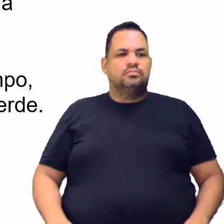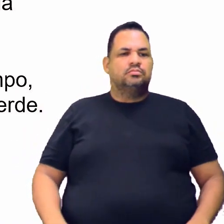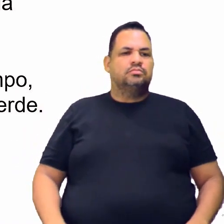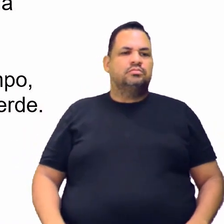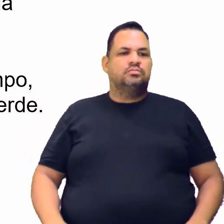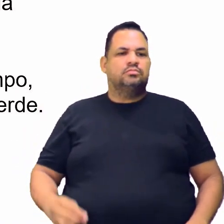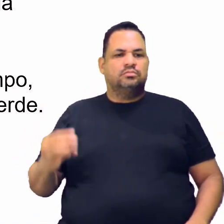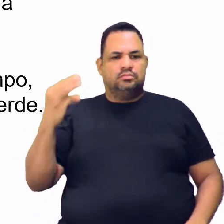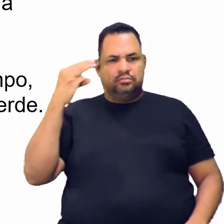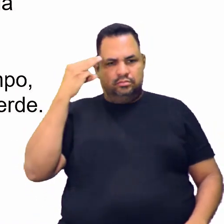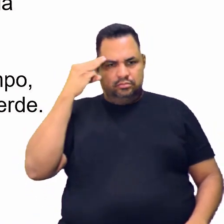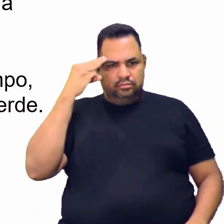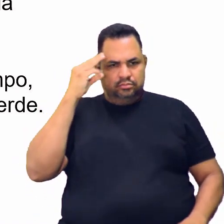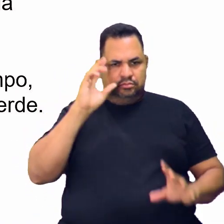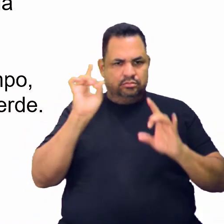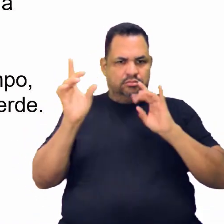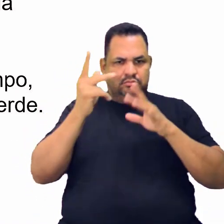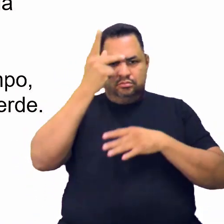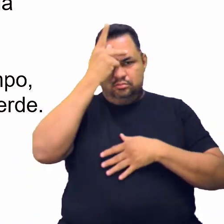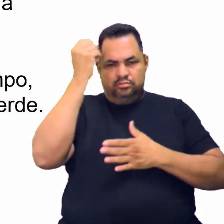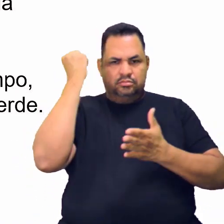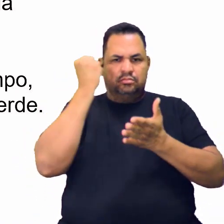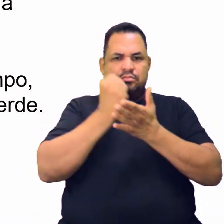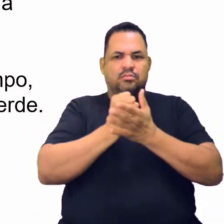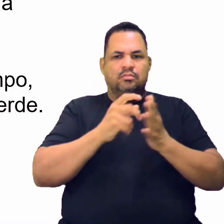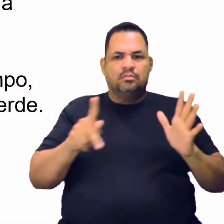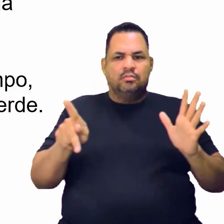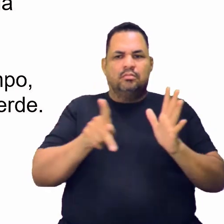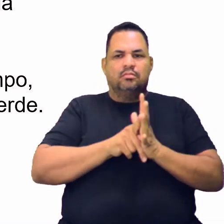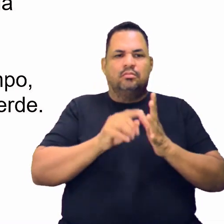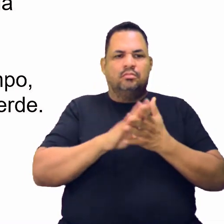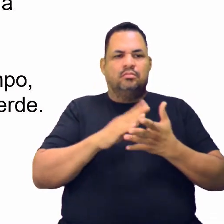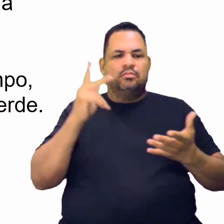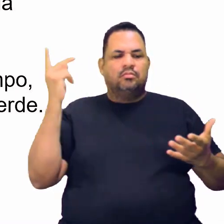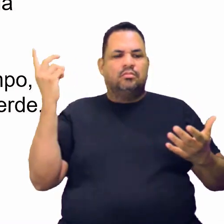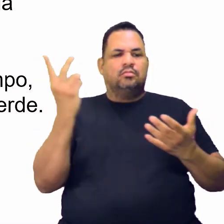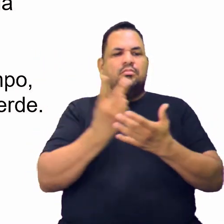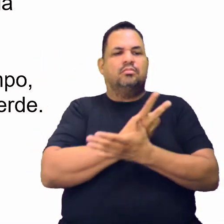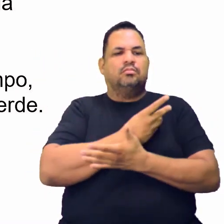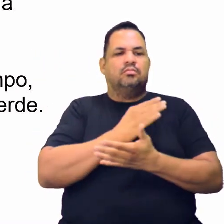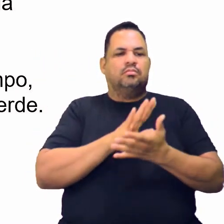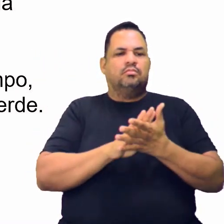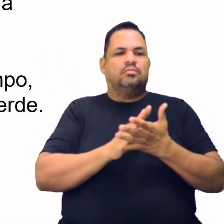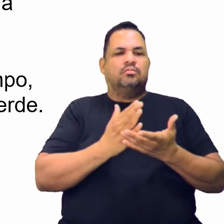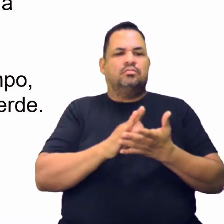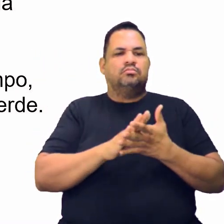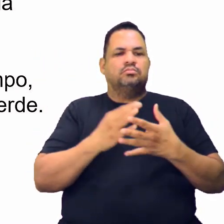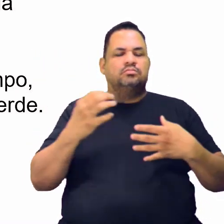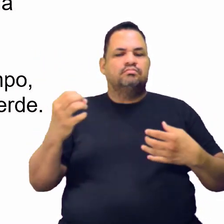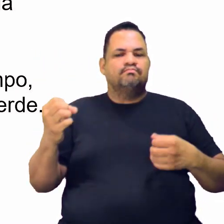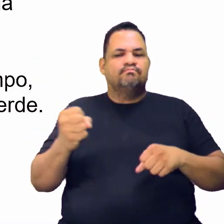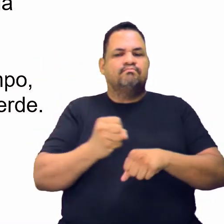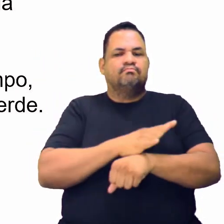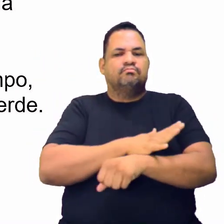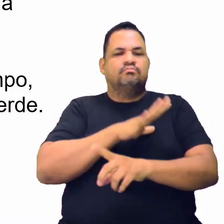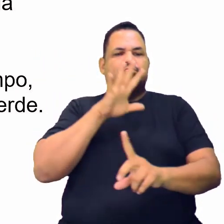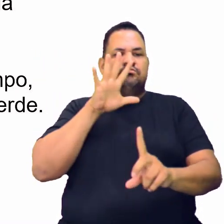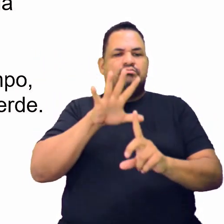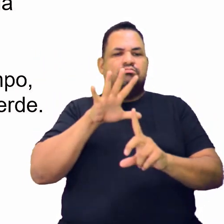B. A memória de cada pessoa é marcada exclusivamente por aqueles fatos de grande